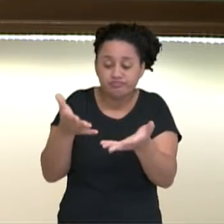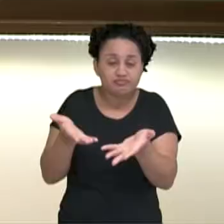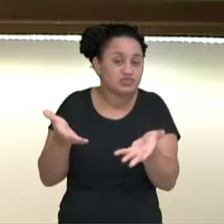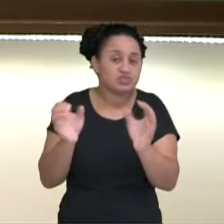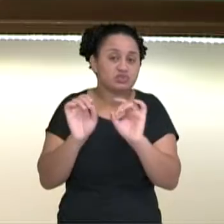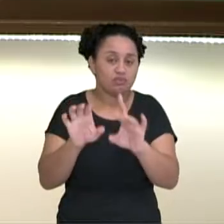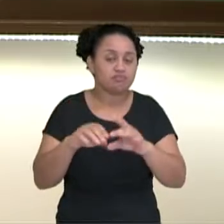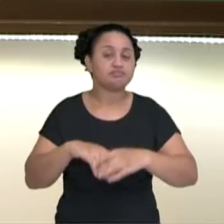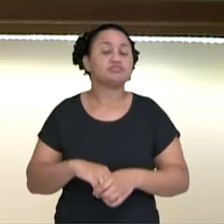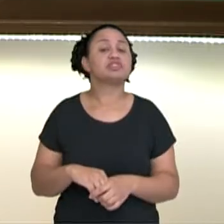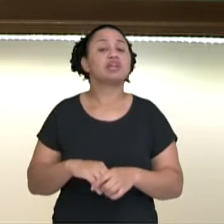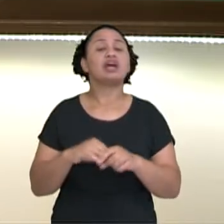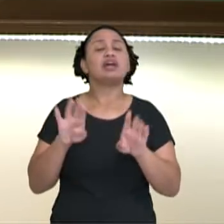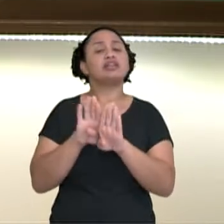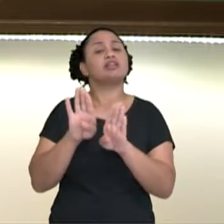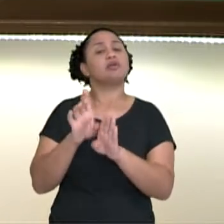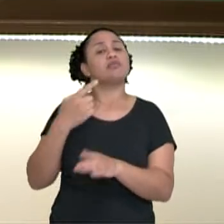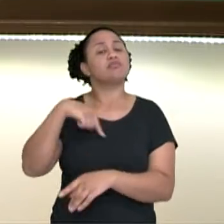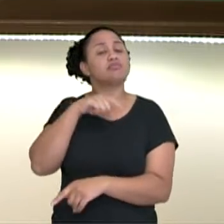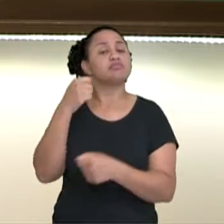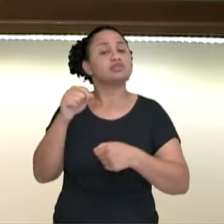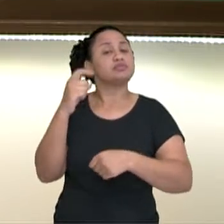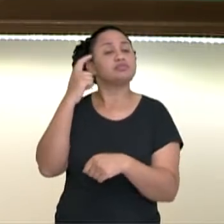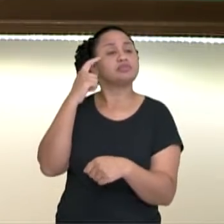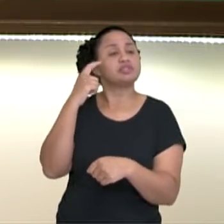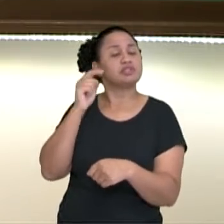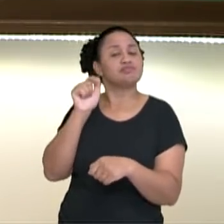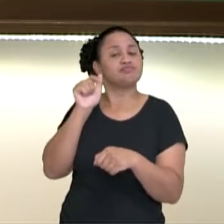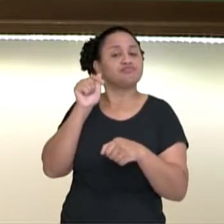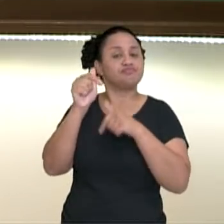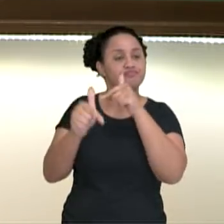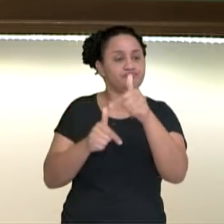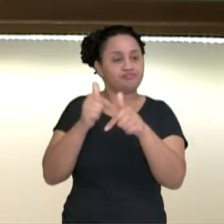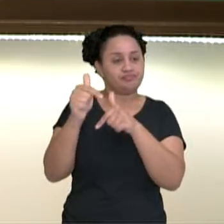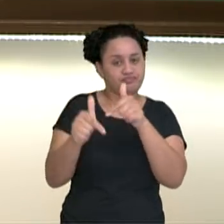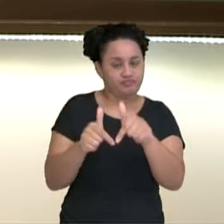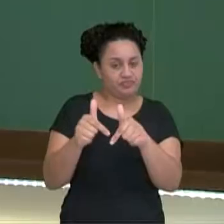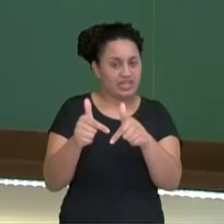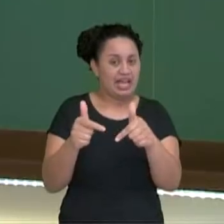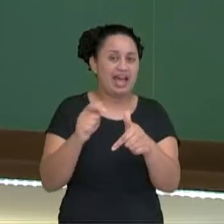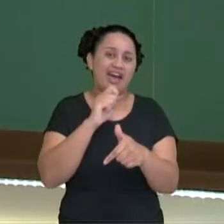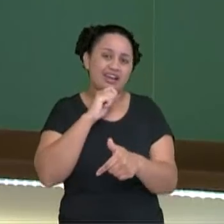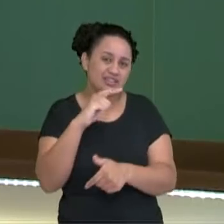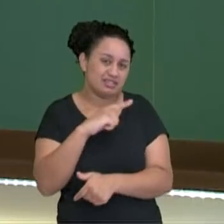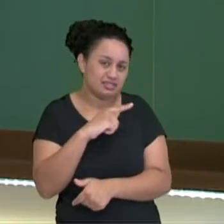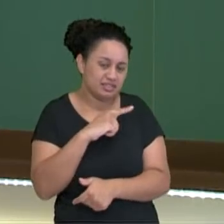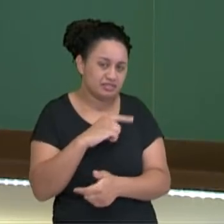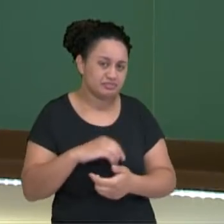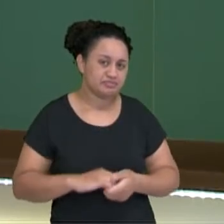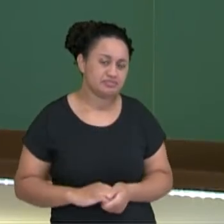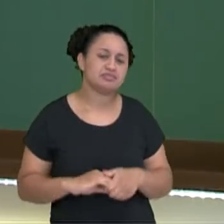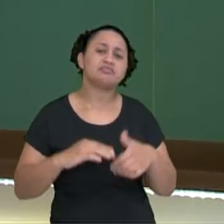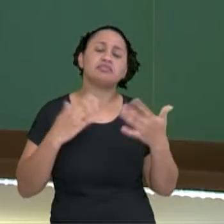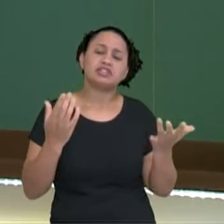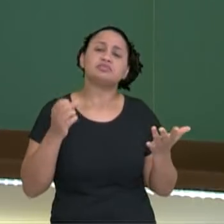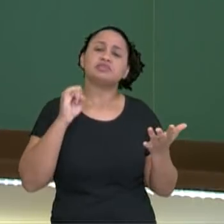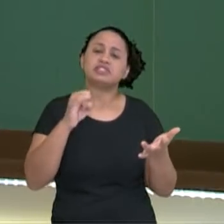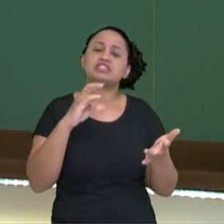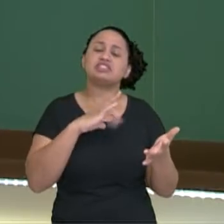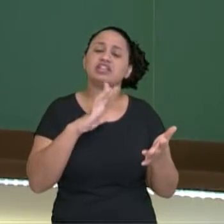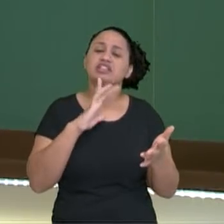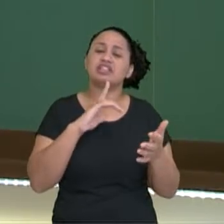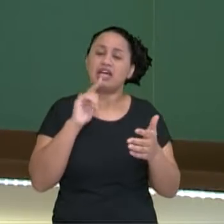daí a gente pega e também tem que pensar, será que esses trabalhos artesanais eles ainda existem, mesmo tendo um trabalho